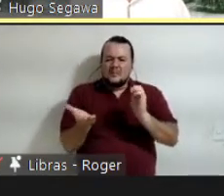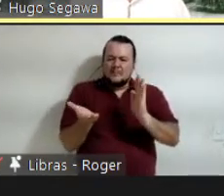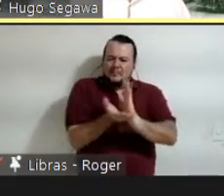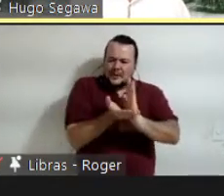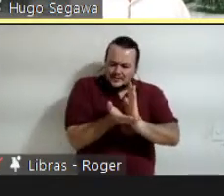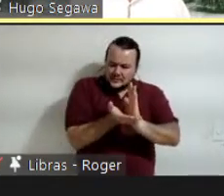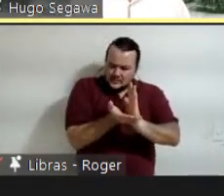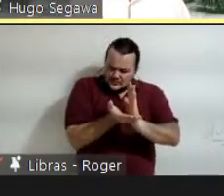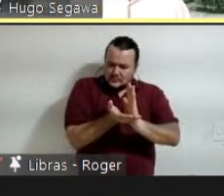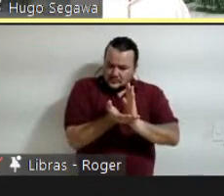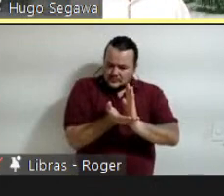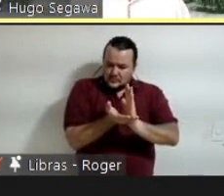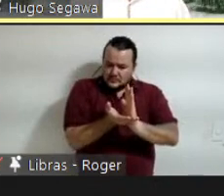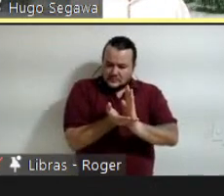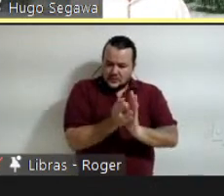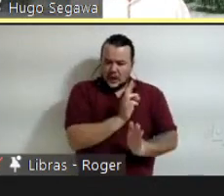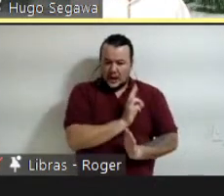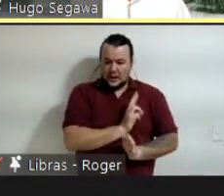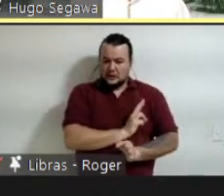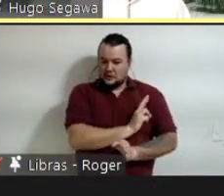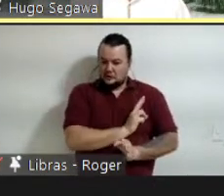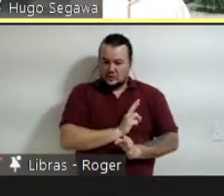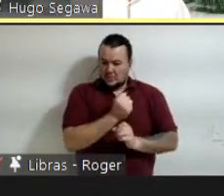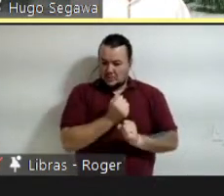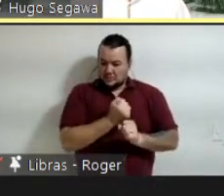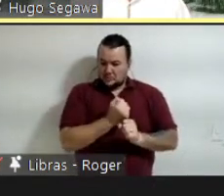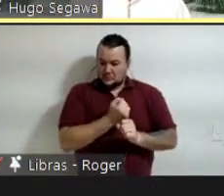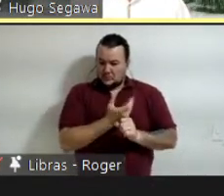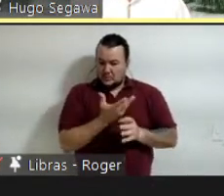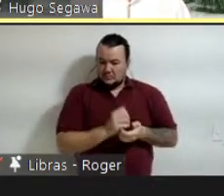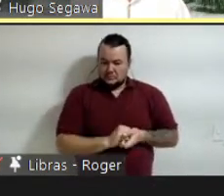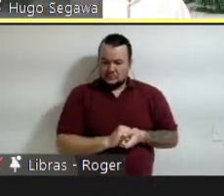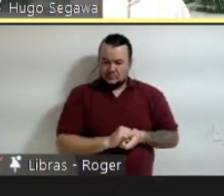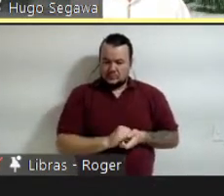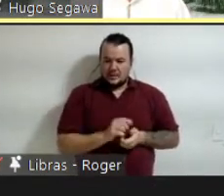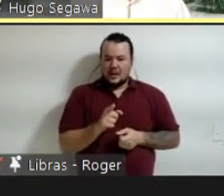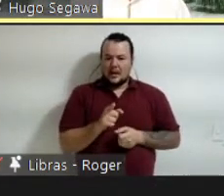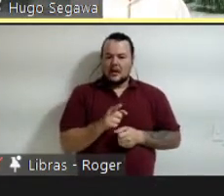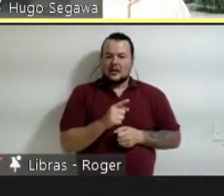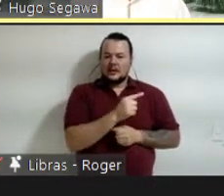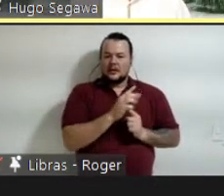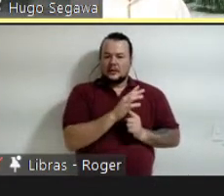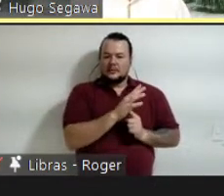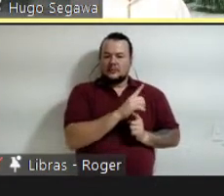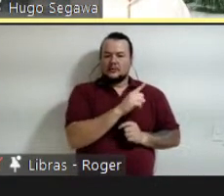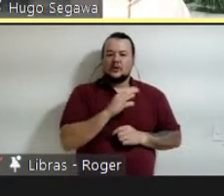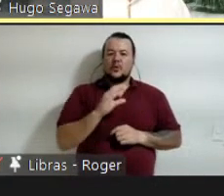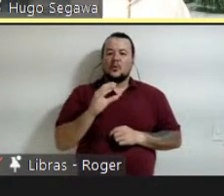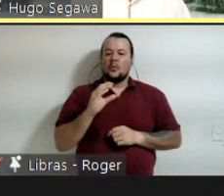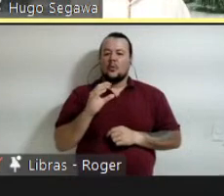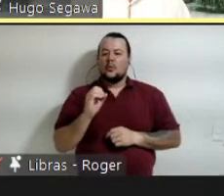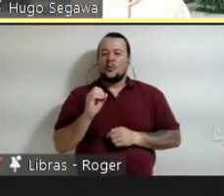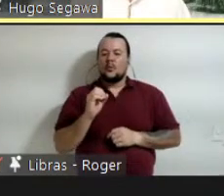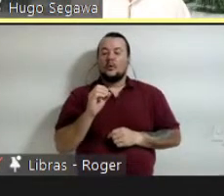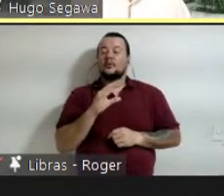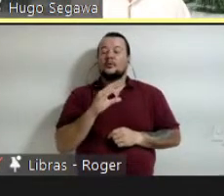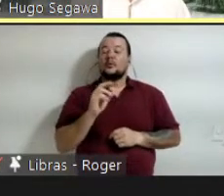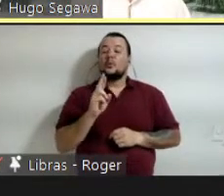religiosa. Aqui, por exemplo, em Cuba, né? Ou em Angola.